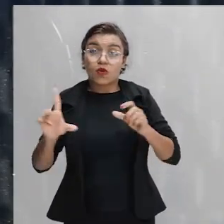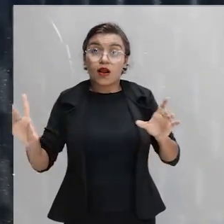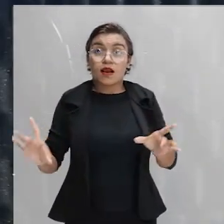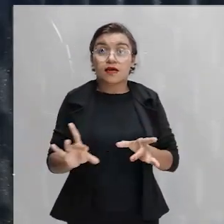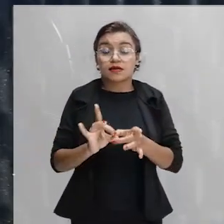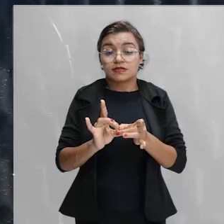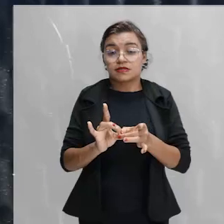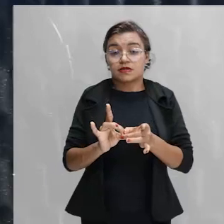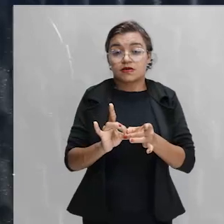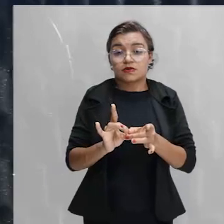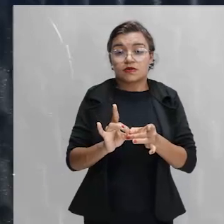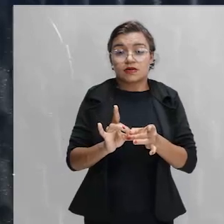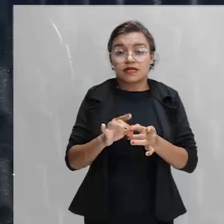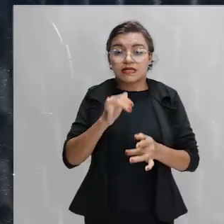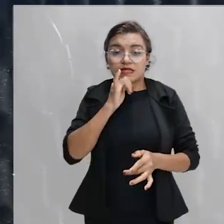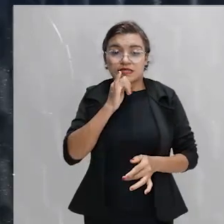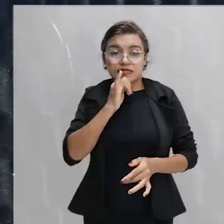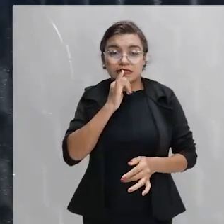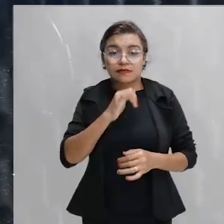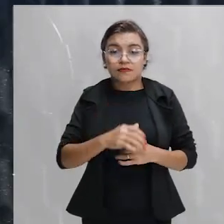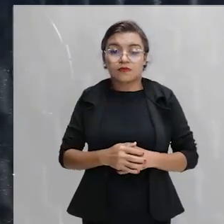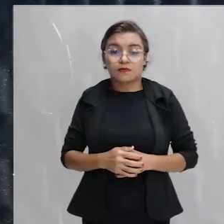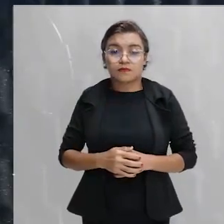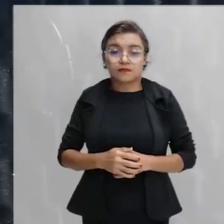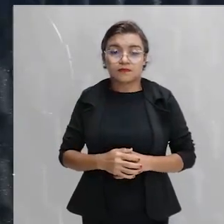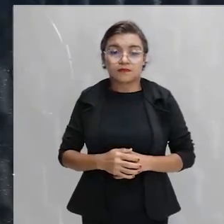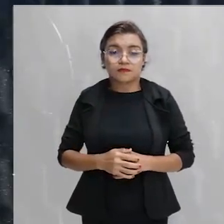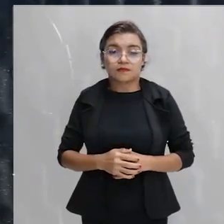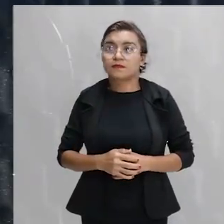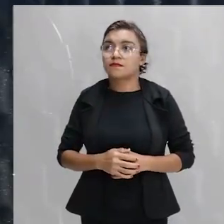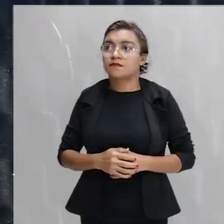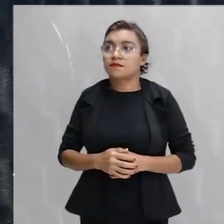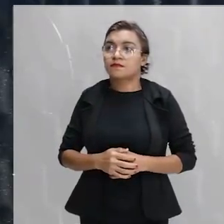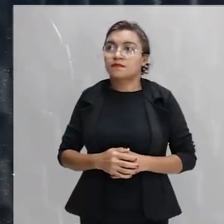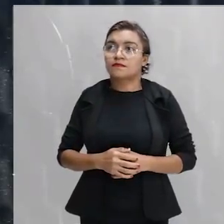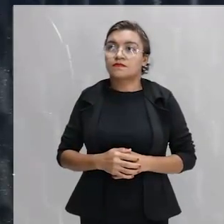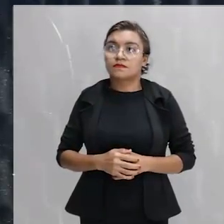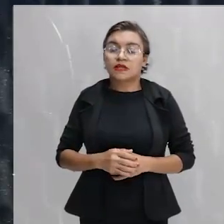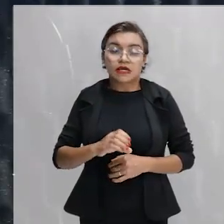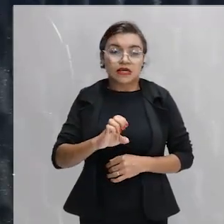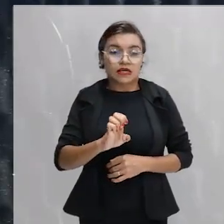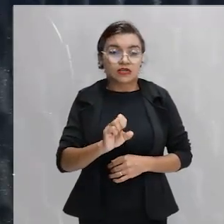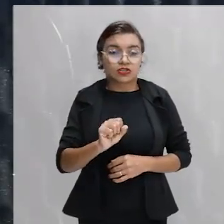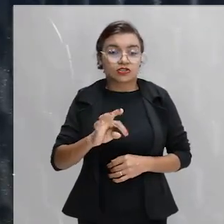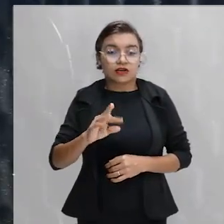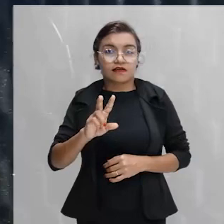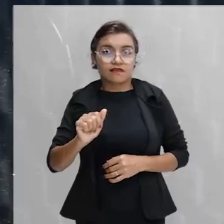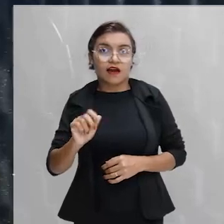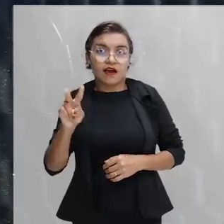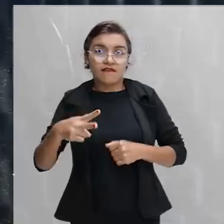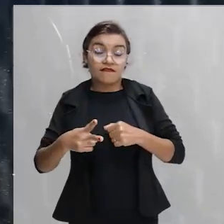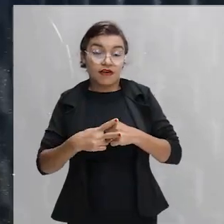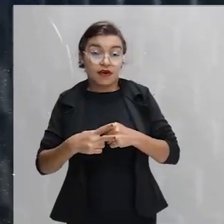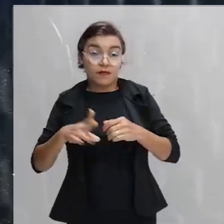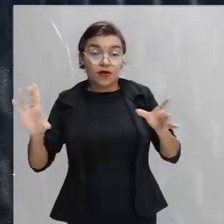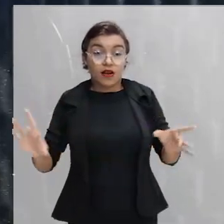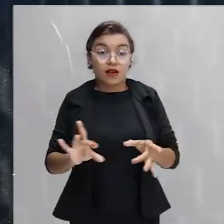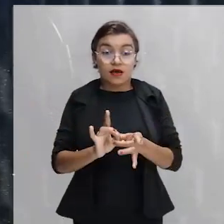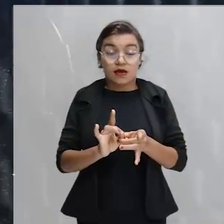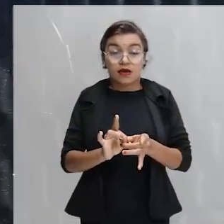Estava ansioso. Quem ele? Sujeito oculto. Ele estava ansioso. Ansioso aqui, adjetivo, um